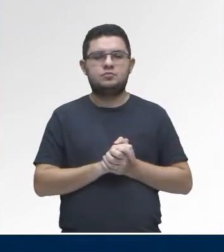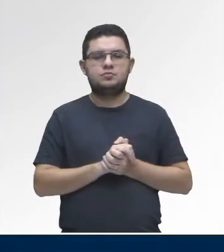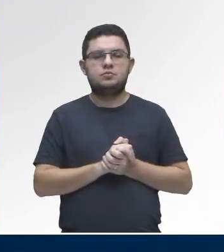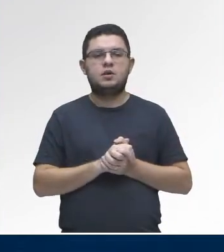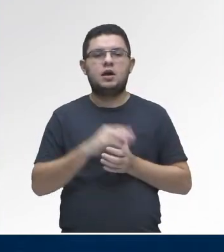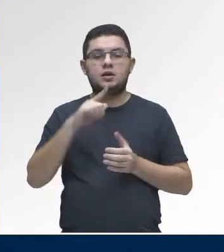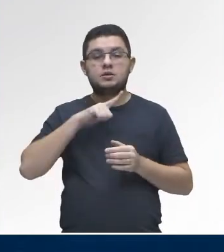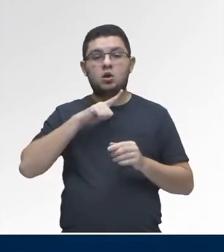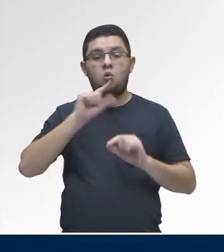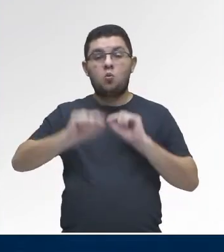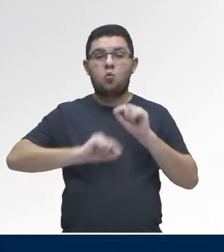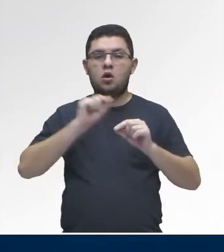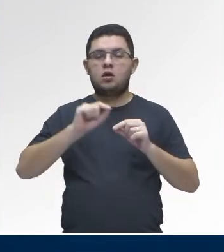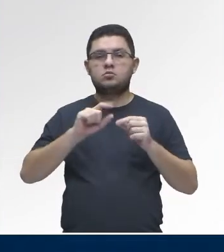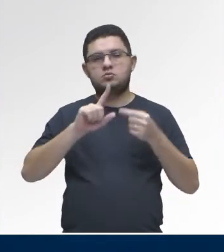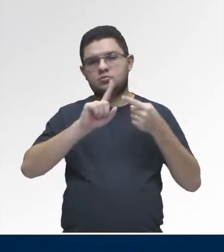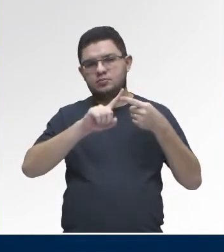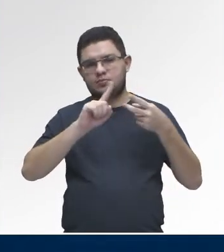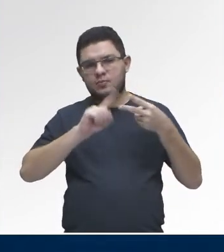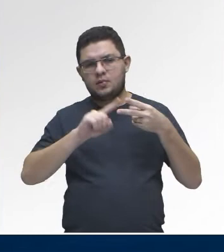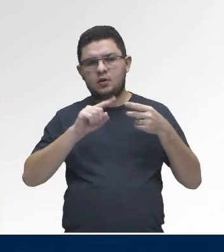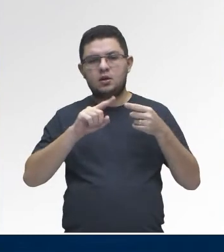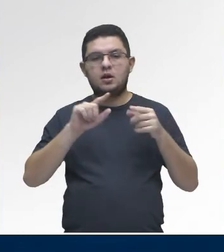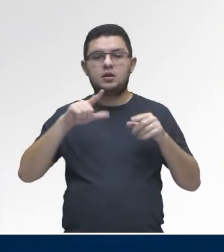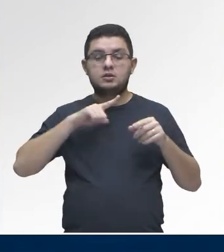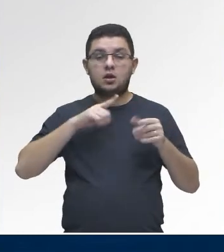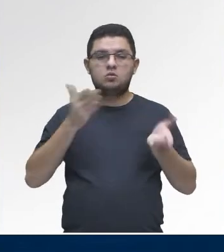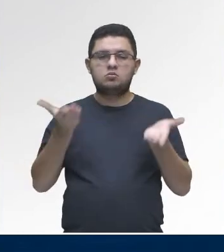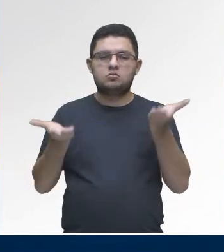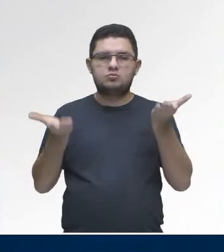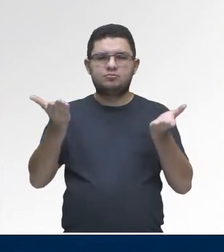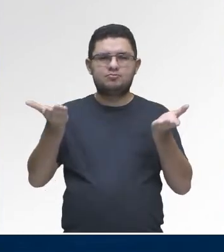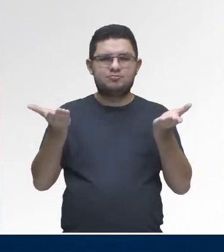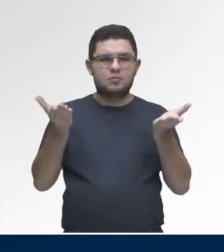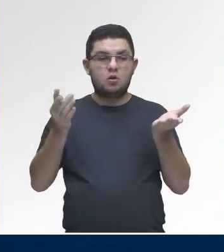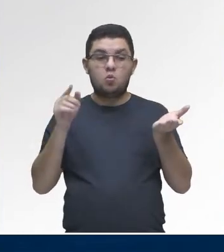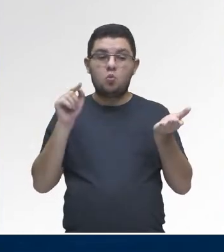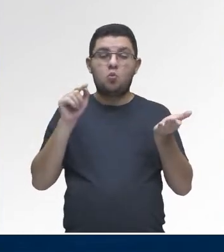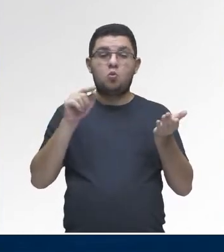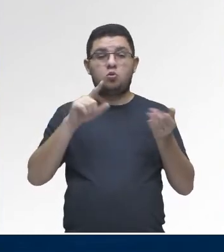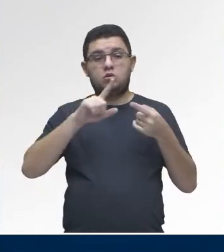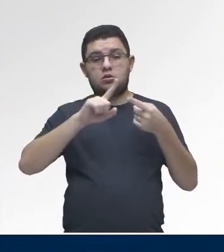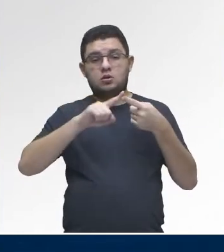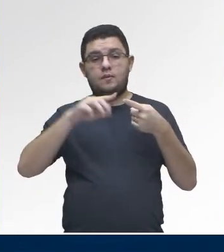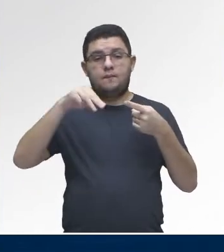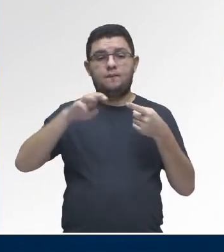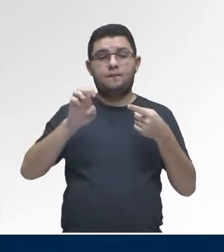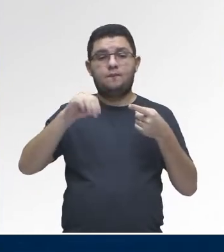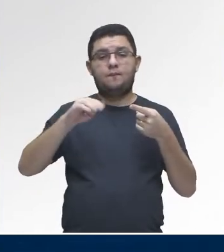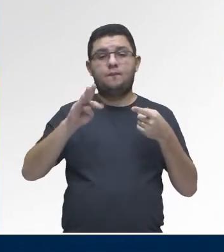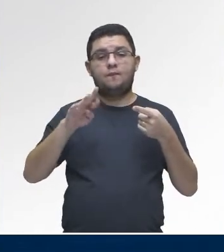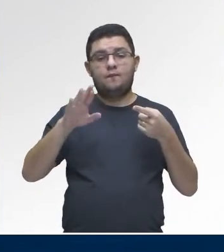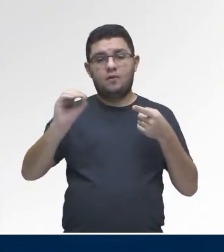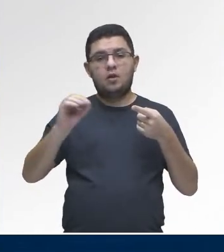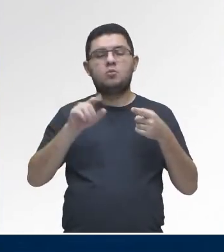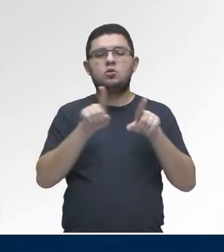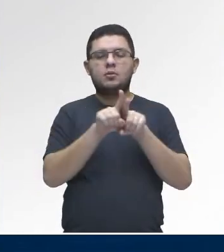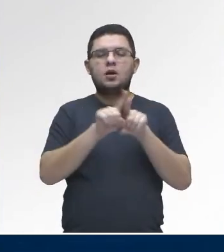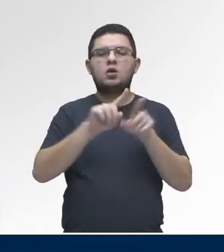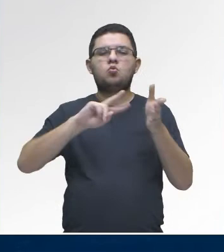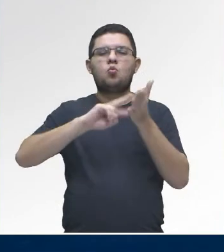ter, antes do igual, o primeiro membro e depois do igual, a gente vai ter